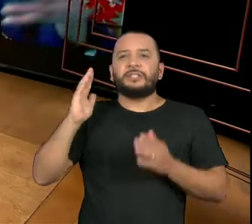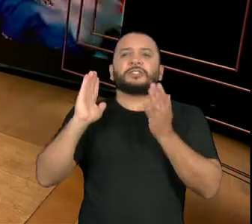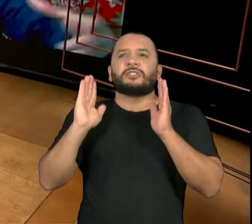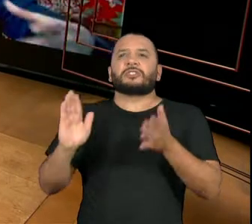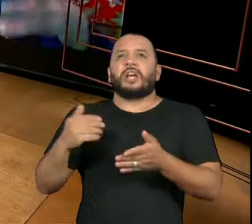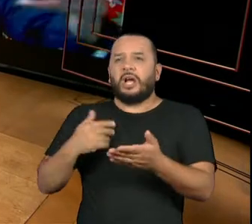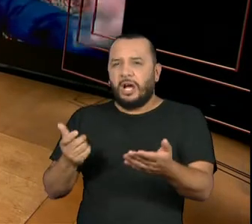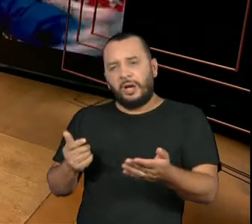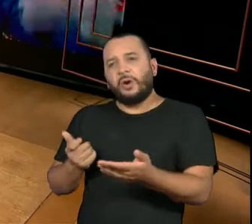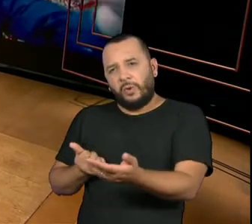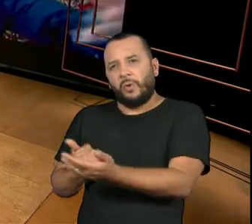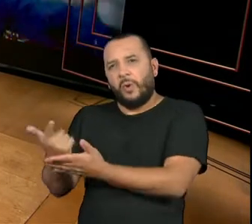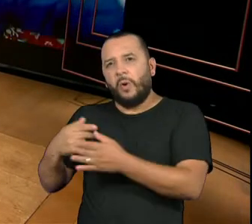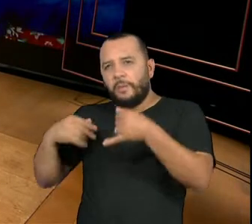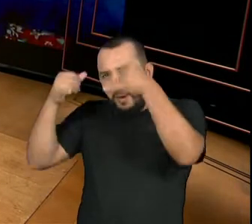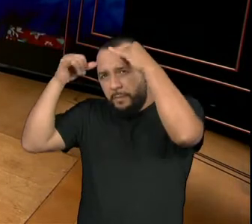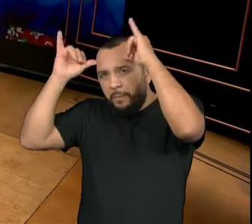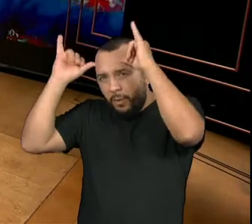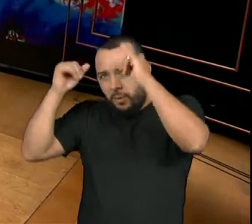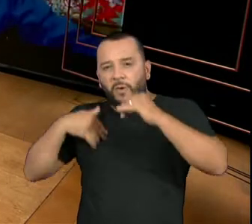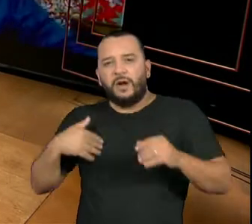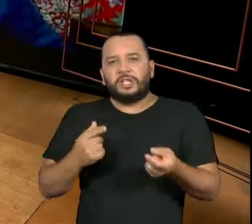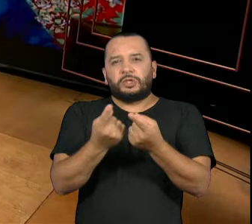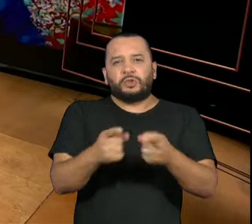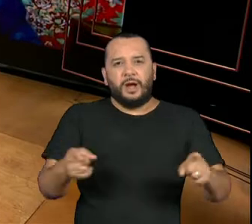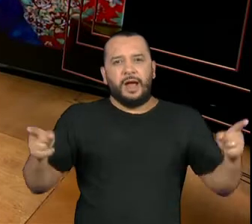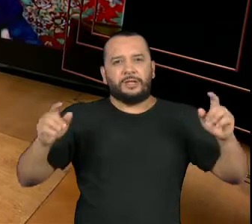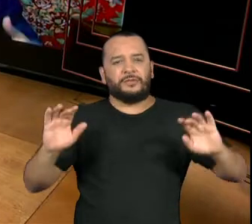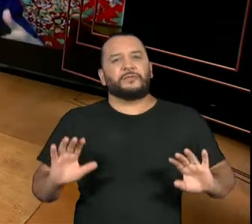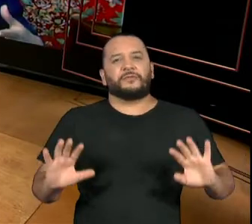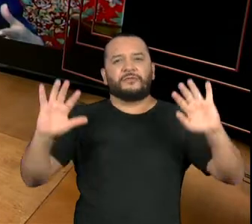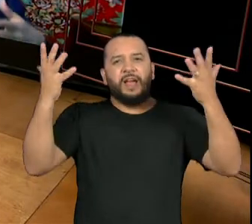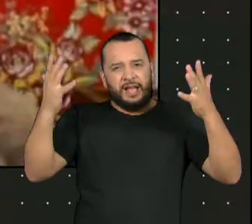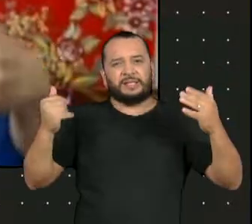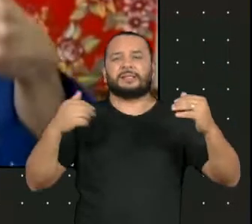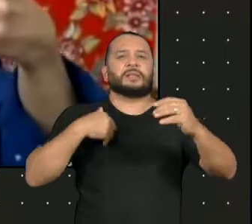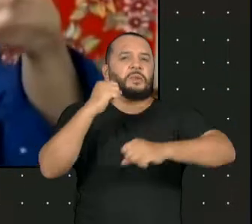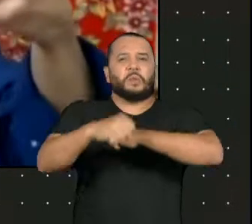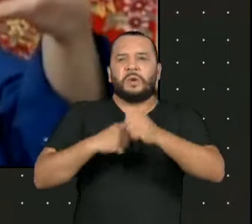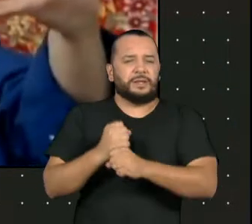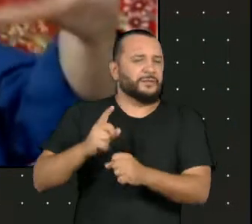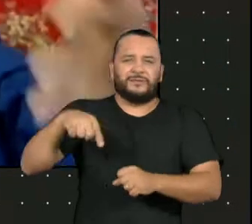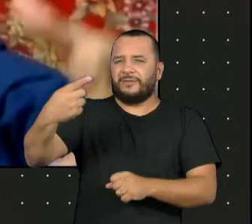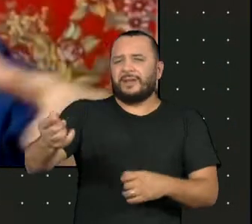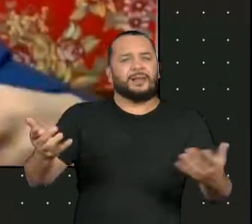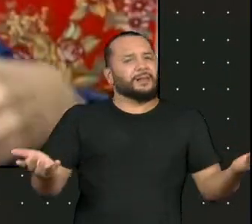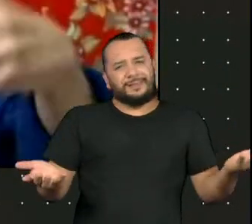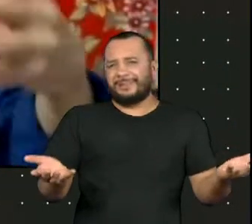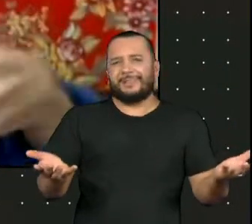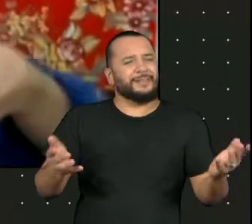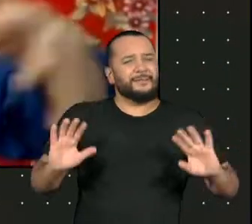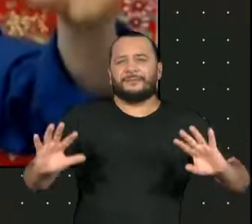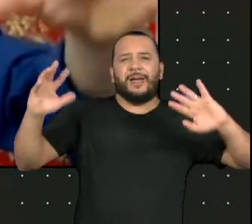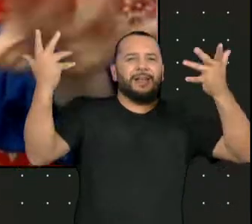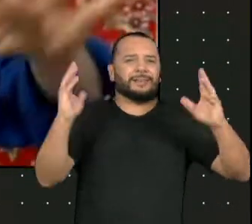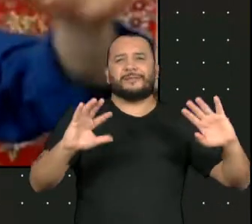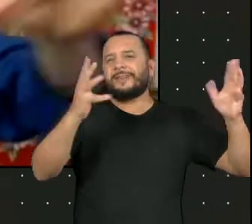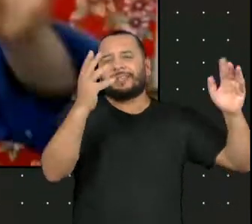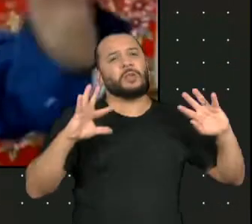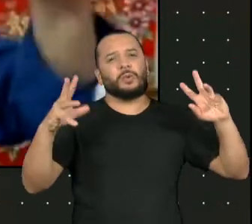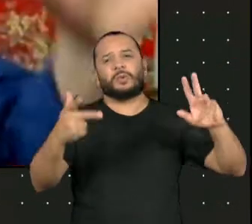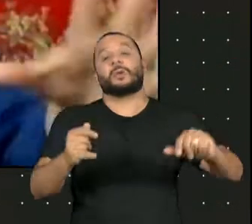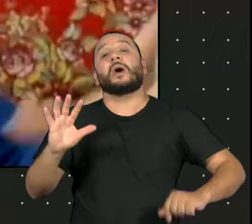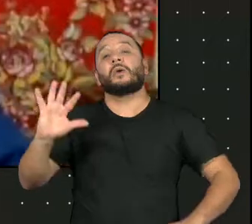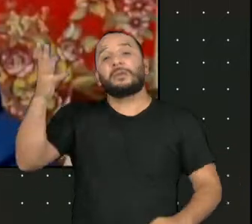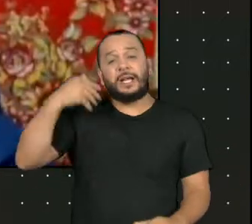arrematam gado para a nova festa da padroeira do ano que vem, e tudo isso acontece